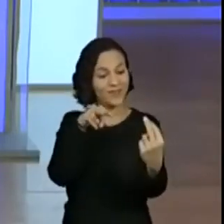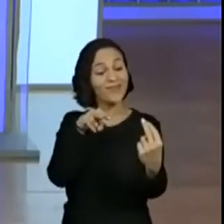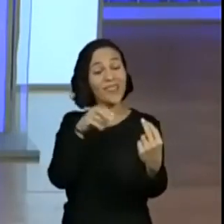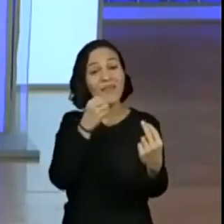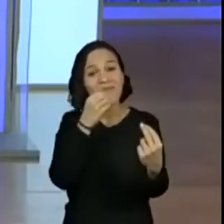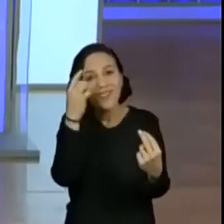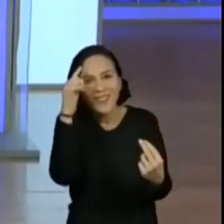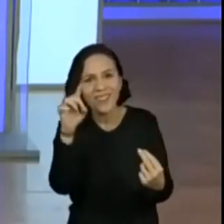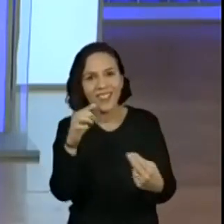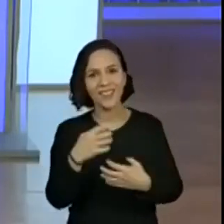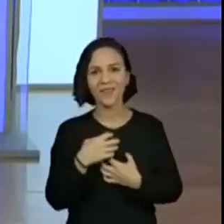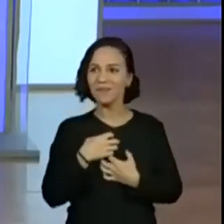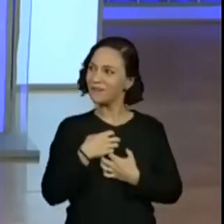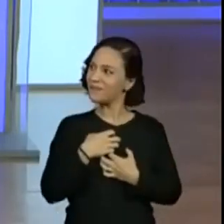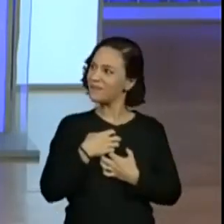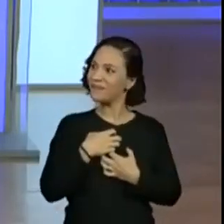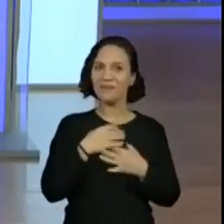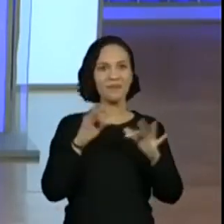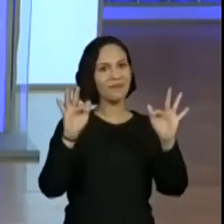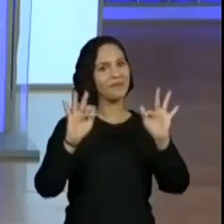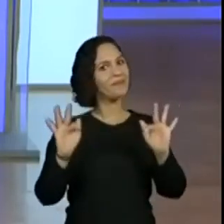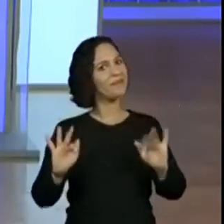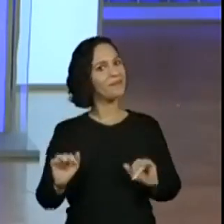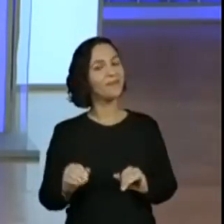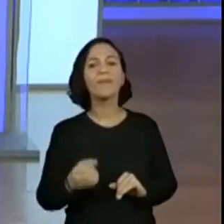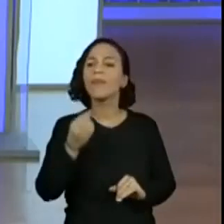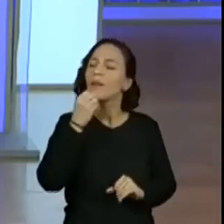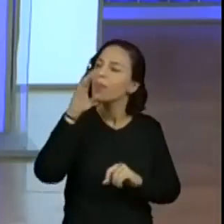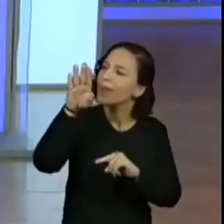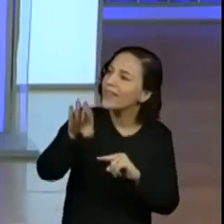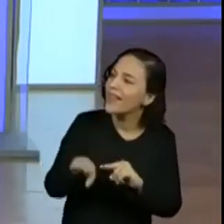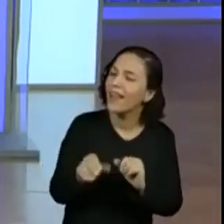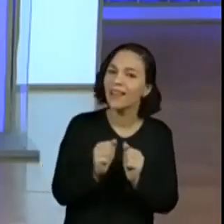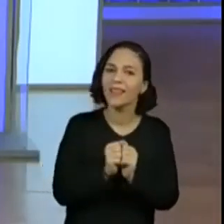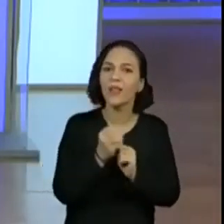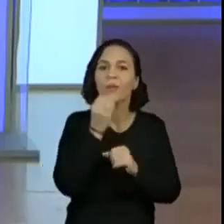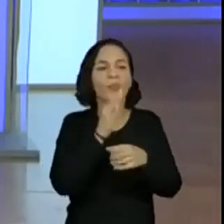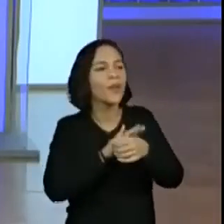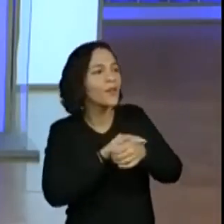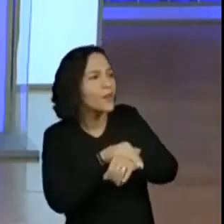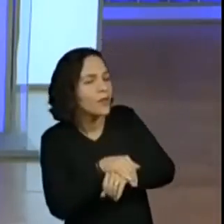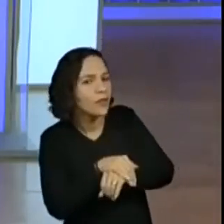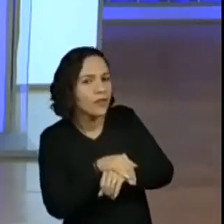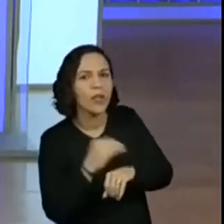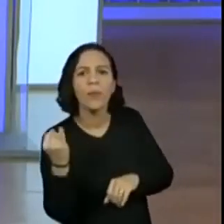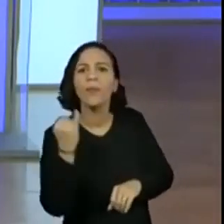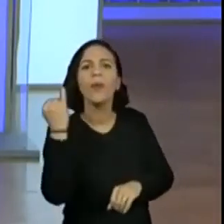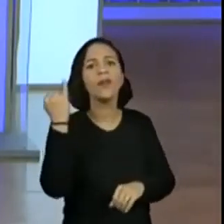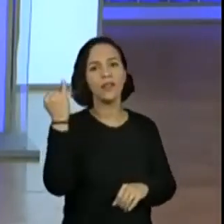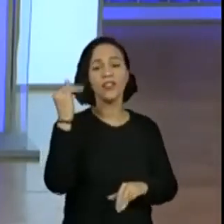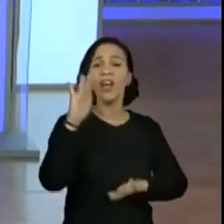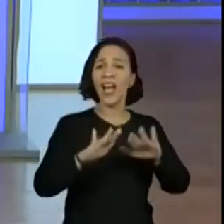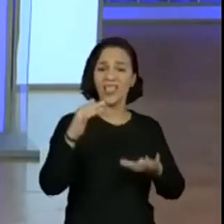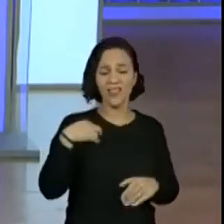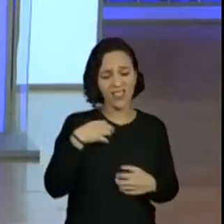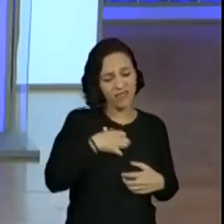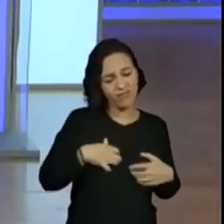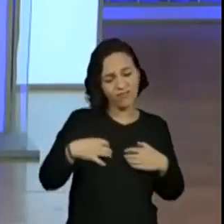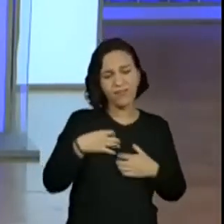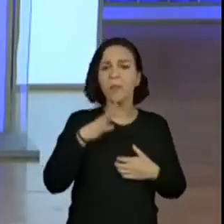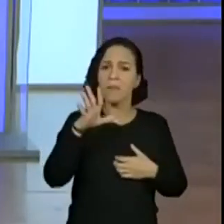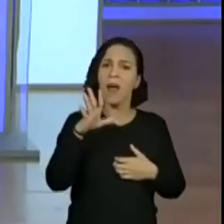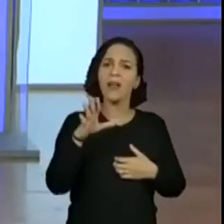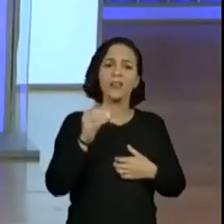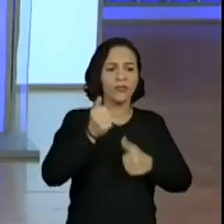boa tarde. Ontem a gente viu períodos, não foi? Isso. Período da Sabe manhã, Sabe o que eu lembrei, professora? Da... Quando acontece assim, de manhã cedo,